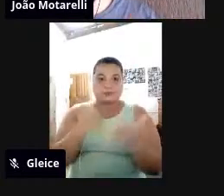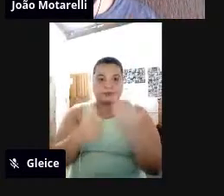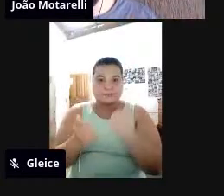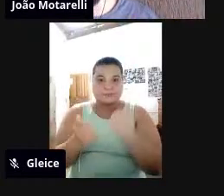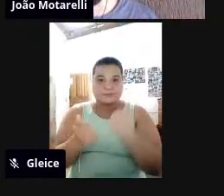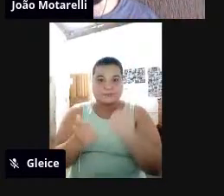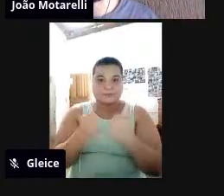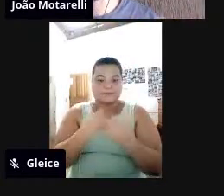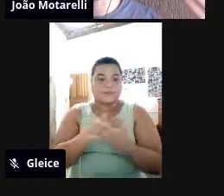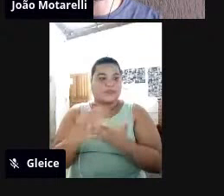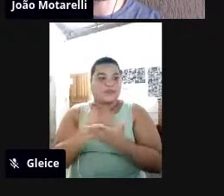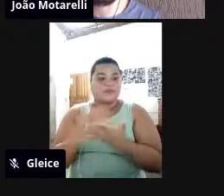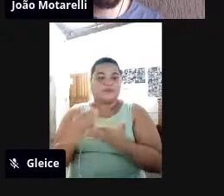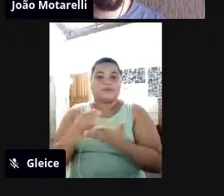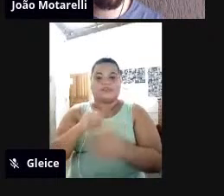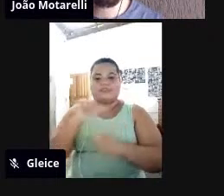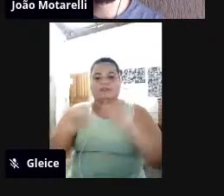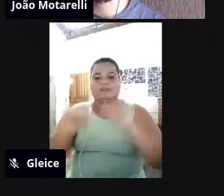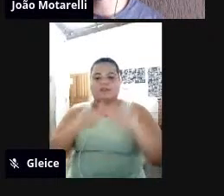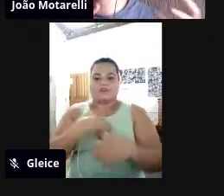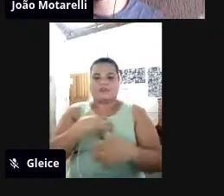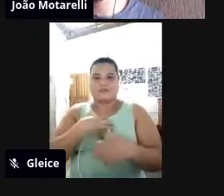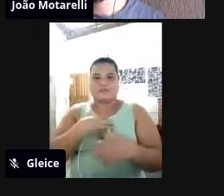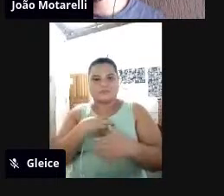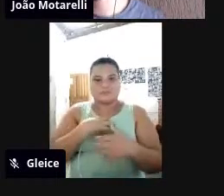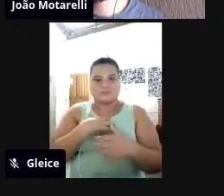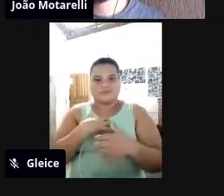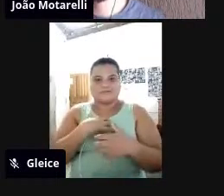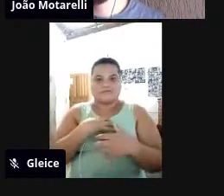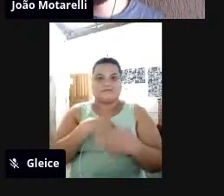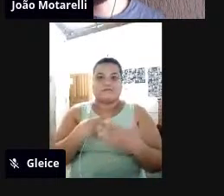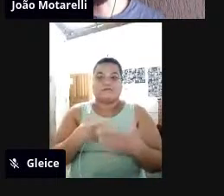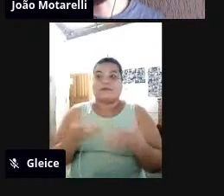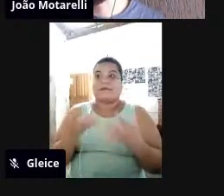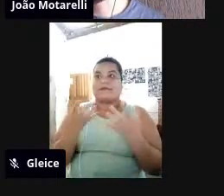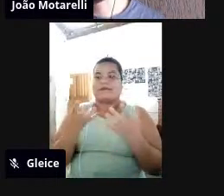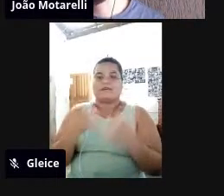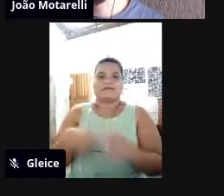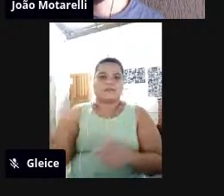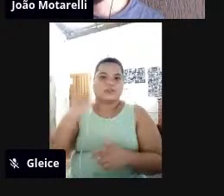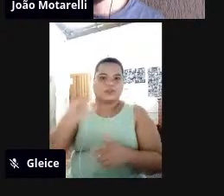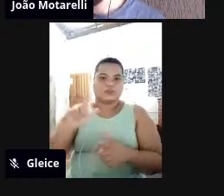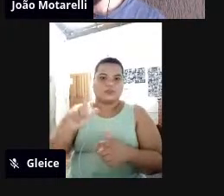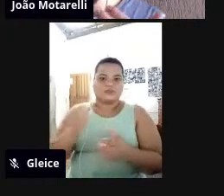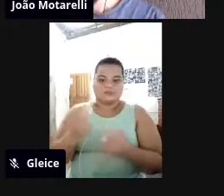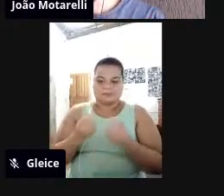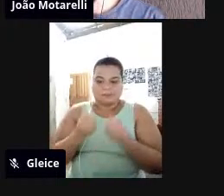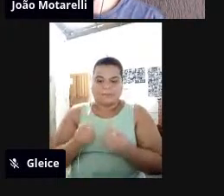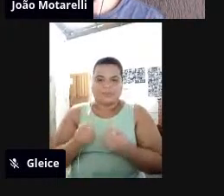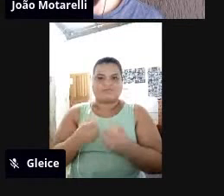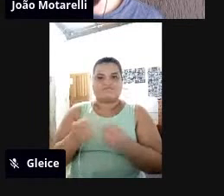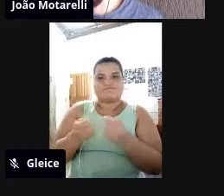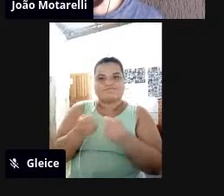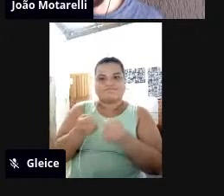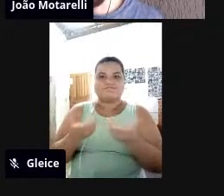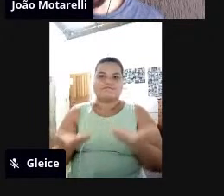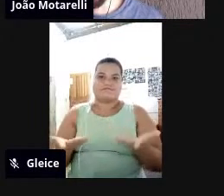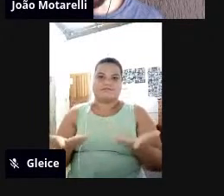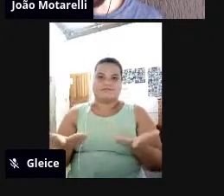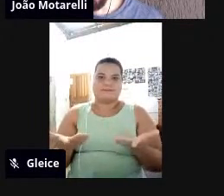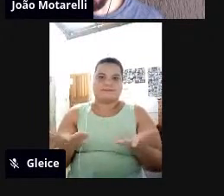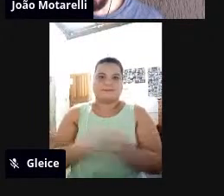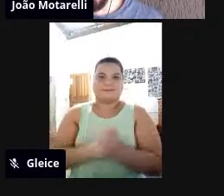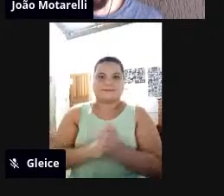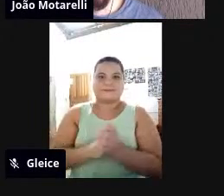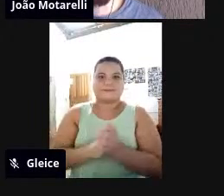de comportamentos desordenados para conseguir controlar o seu próprio peso. Aqui a gente tem ainda,